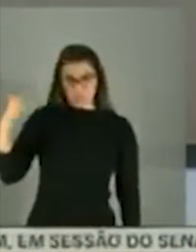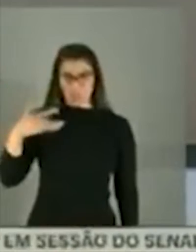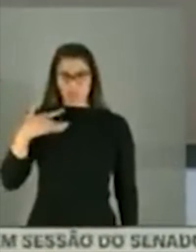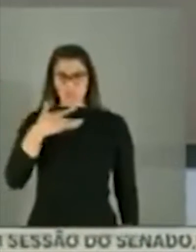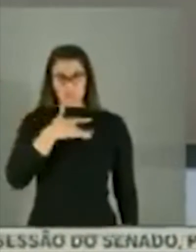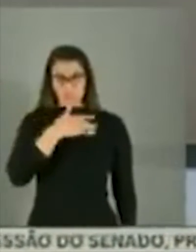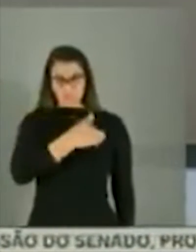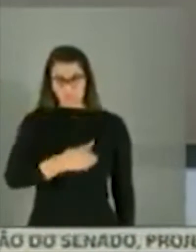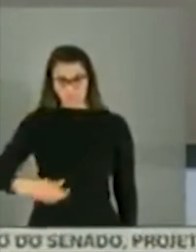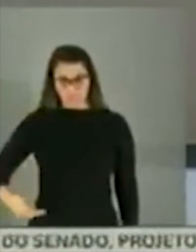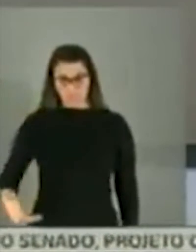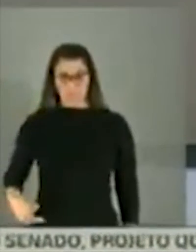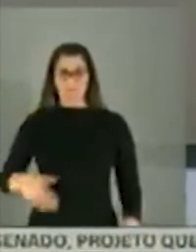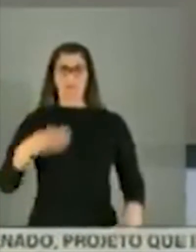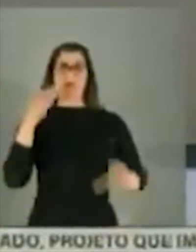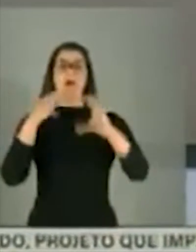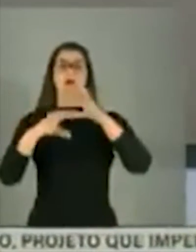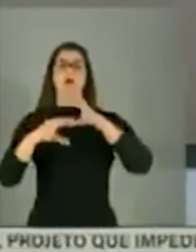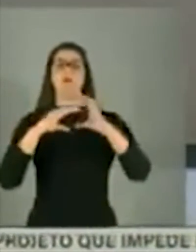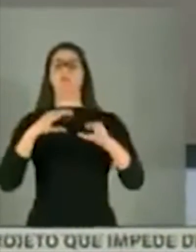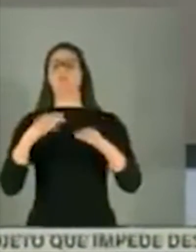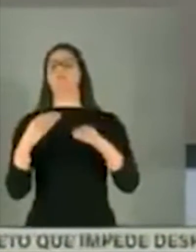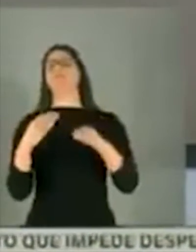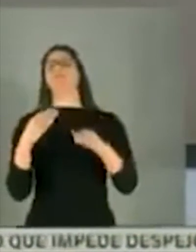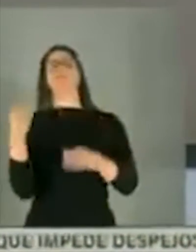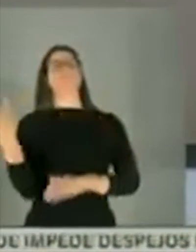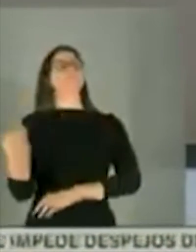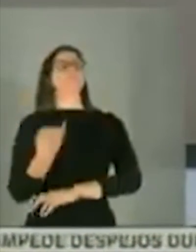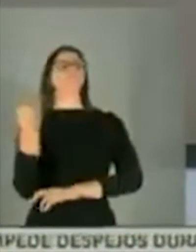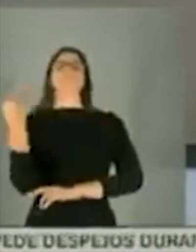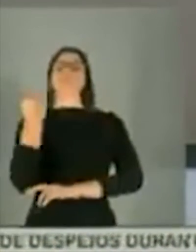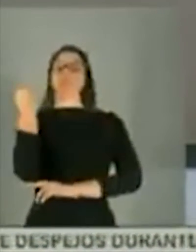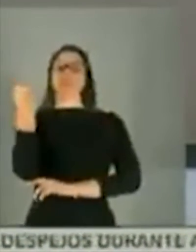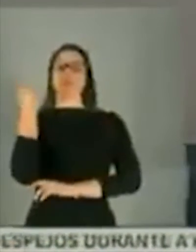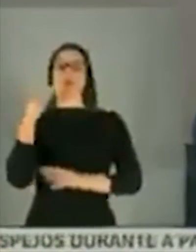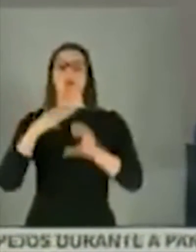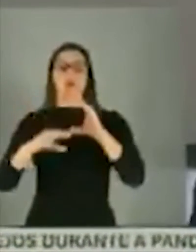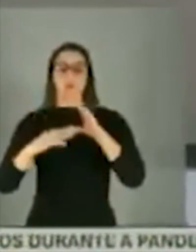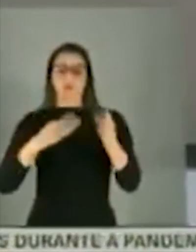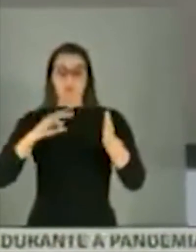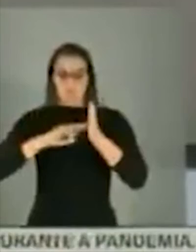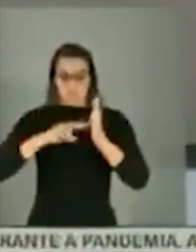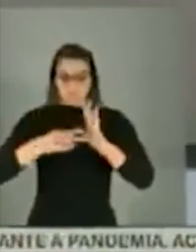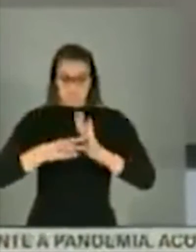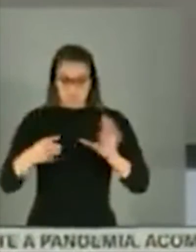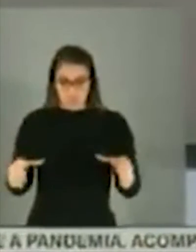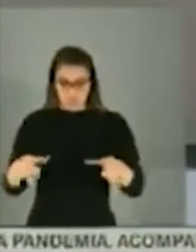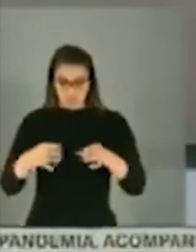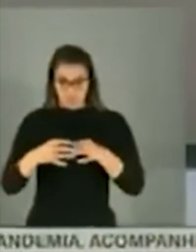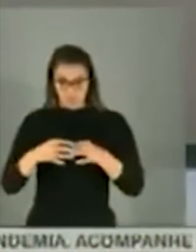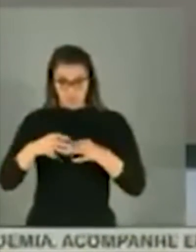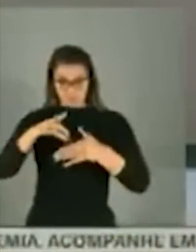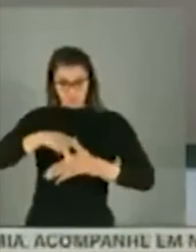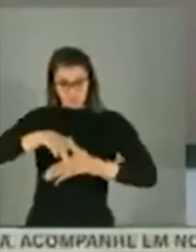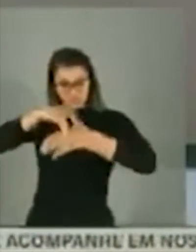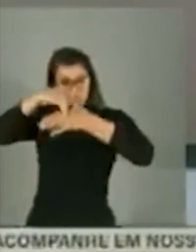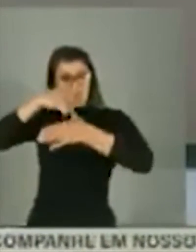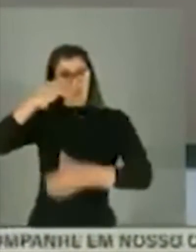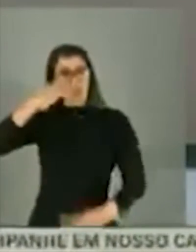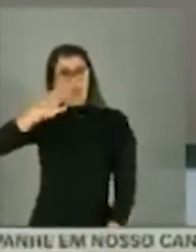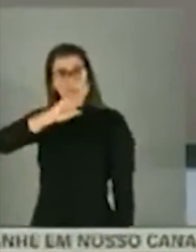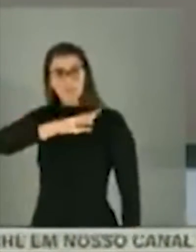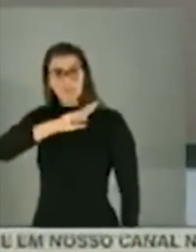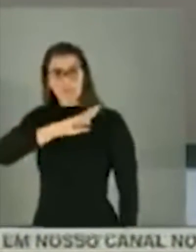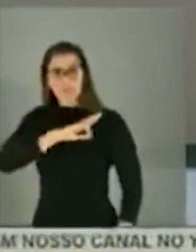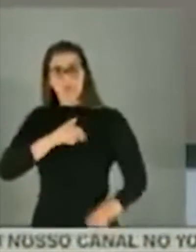pública, a comunicação é absolutamente fundamental e a comunicação significa o conjunto de autoridades responsáveis pela